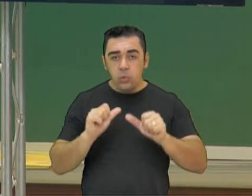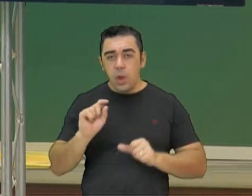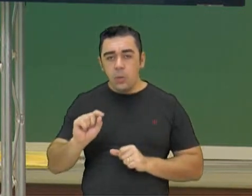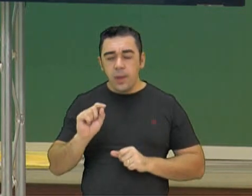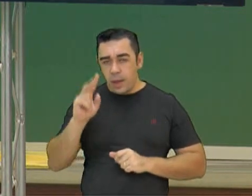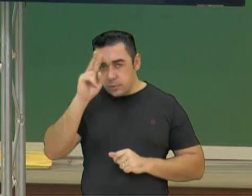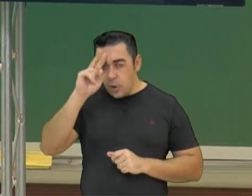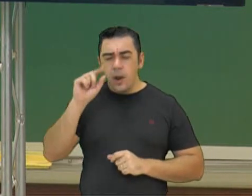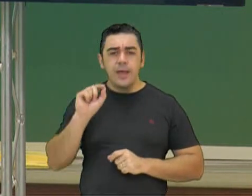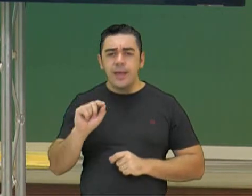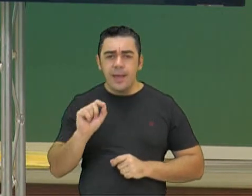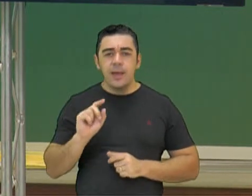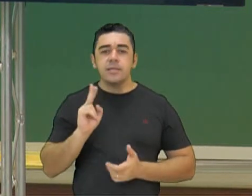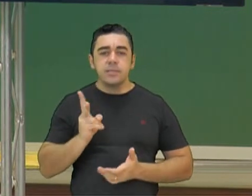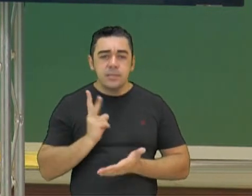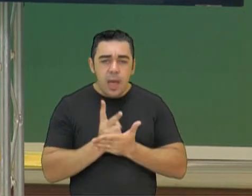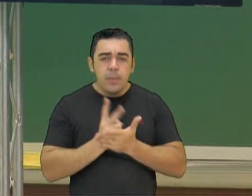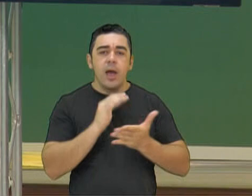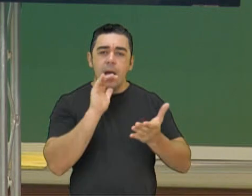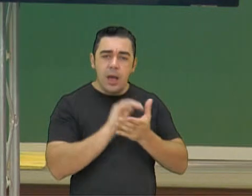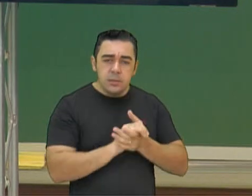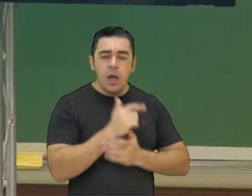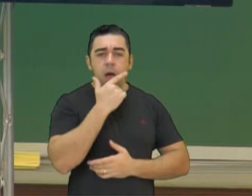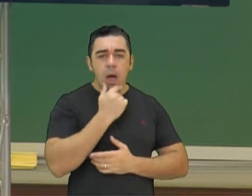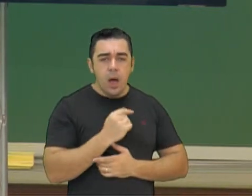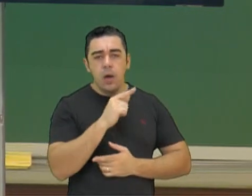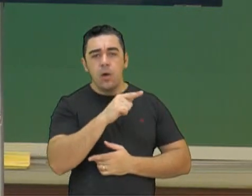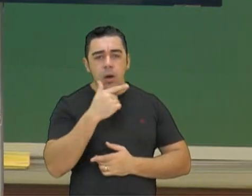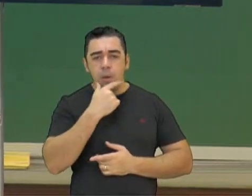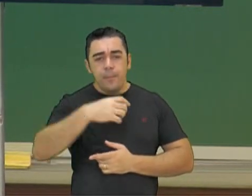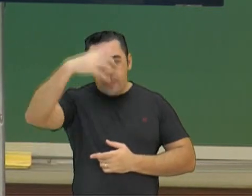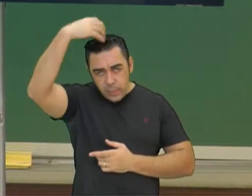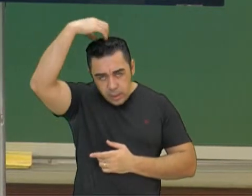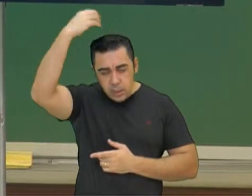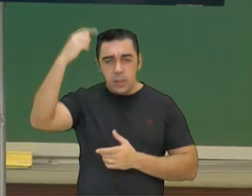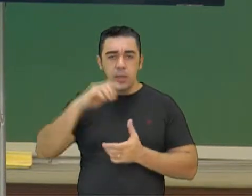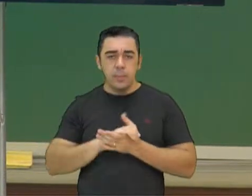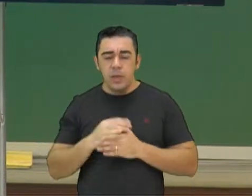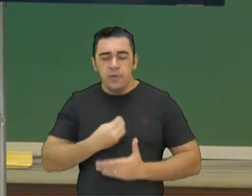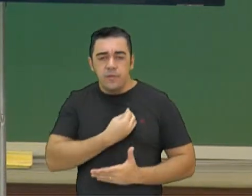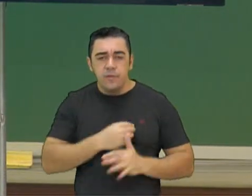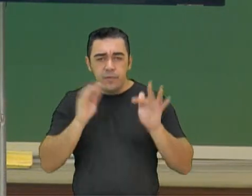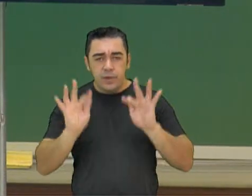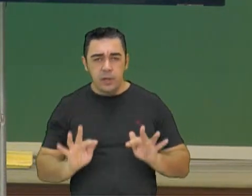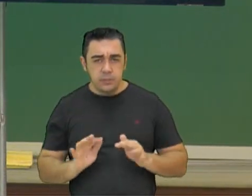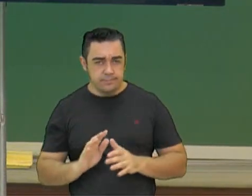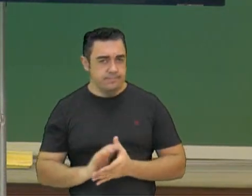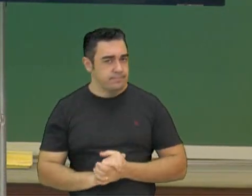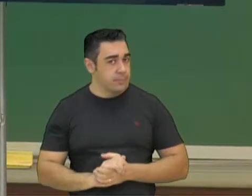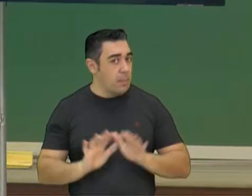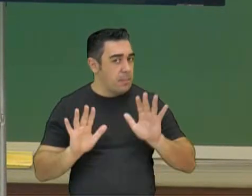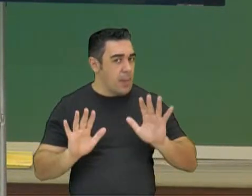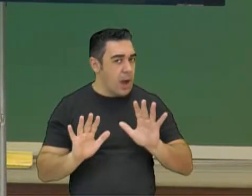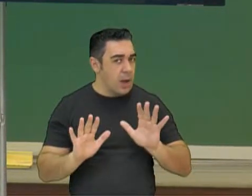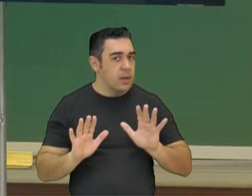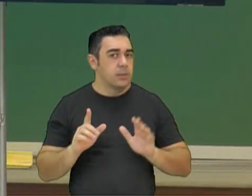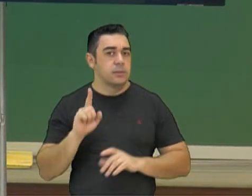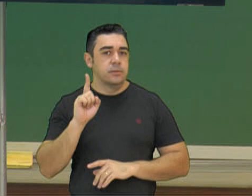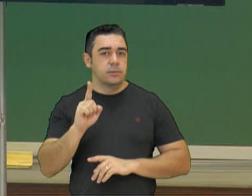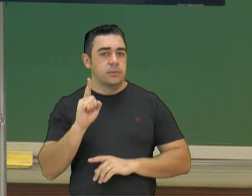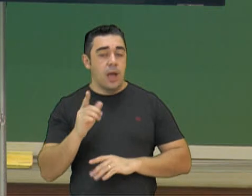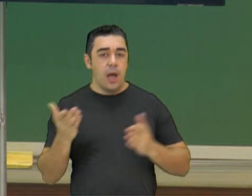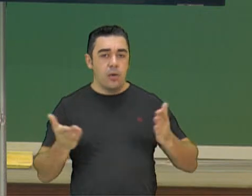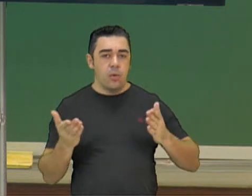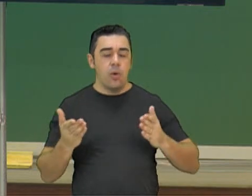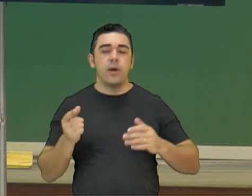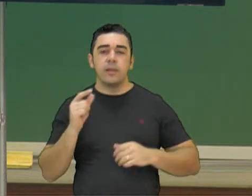ideia é sempre casar com o príncipe, viver feliz para sempre, né? Né? Essa aí é o final das histórias. A partir justamente da Princesa e o Sapo